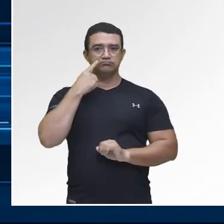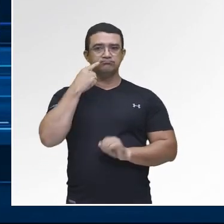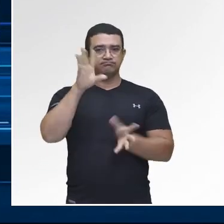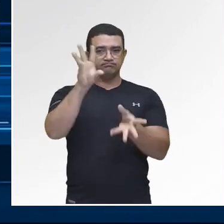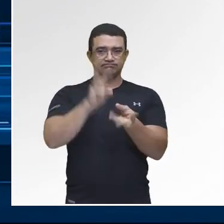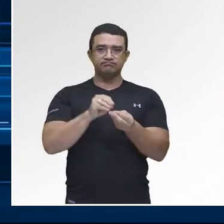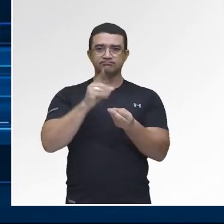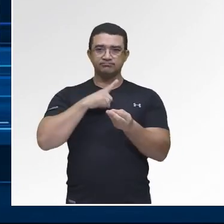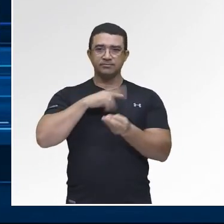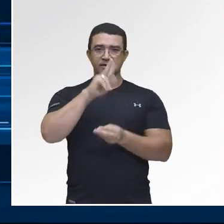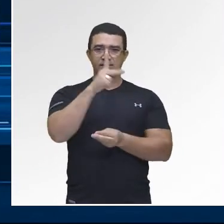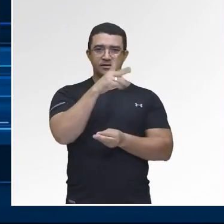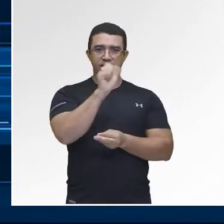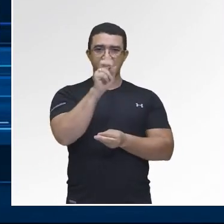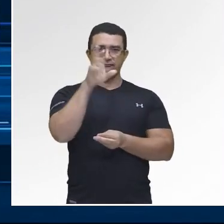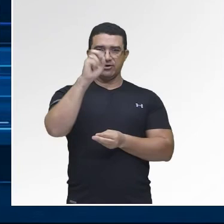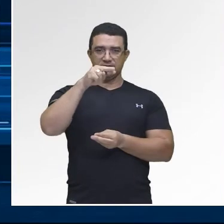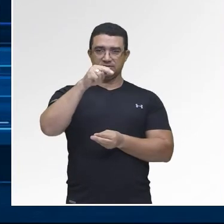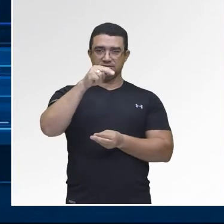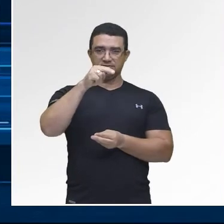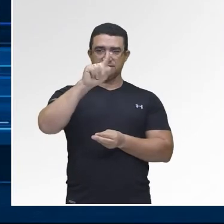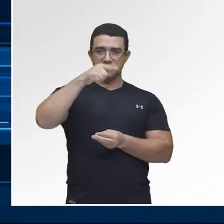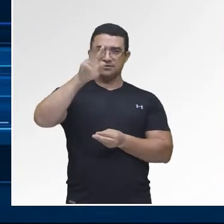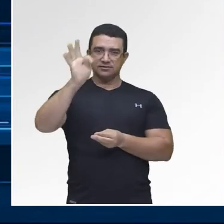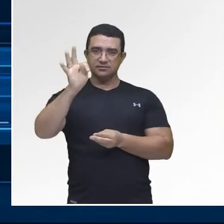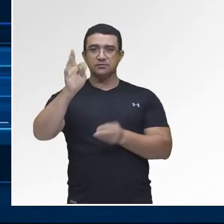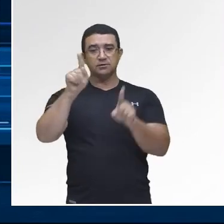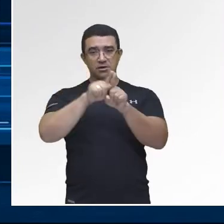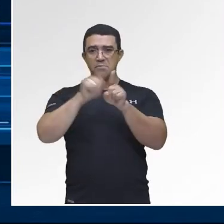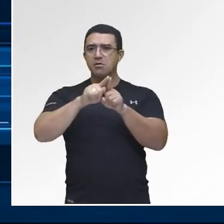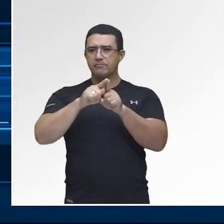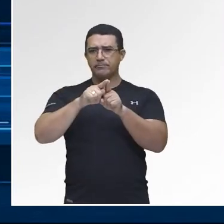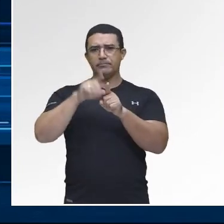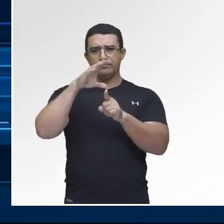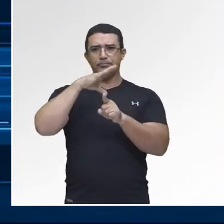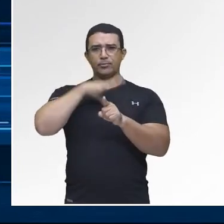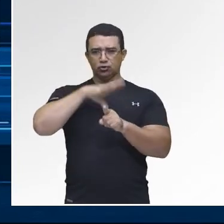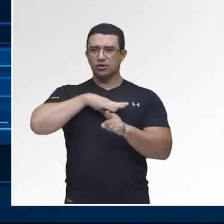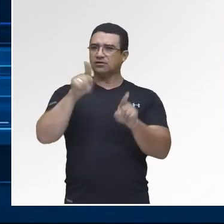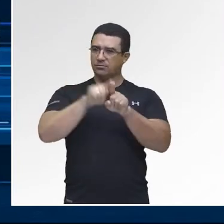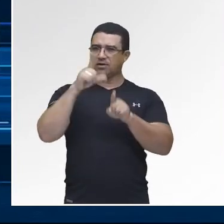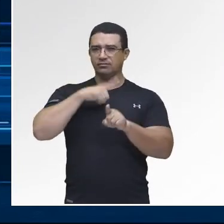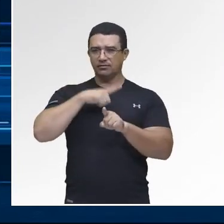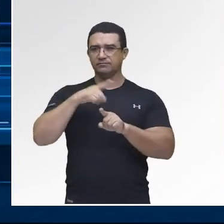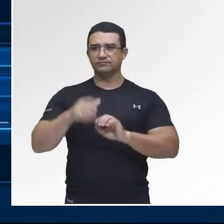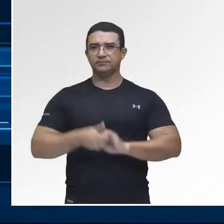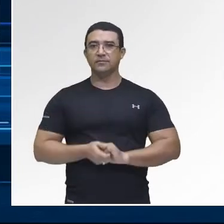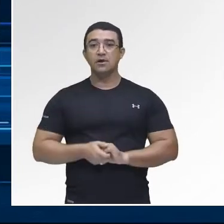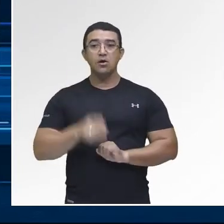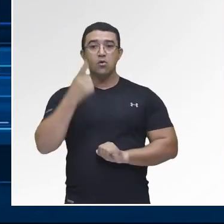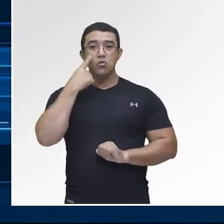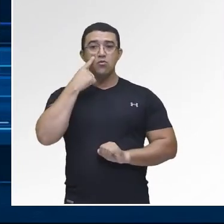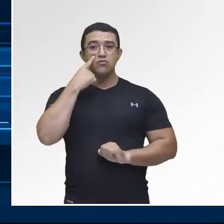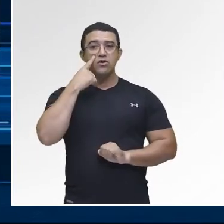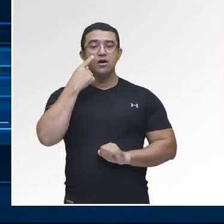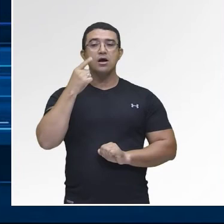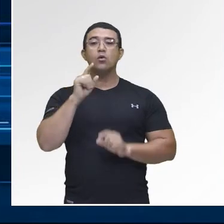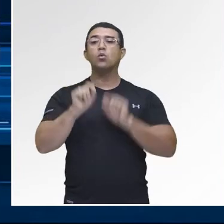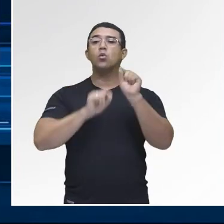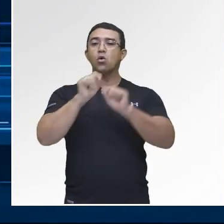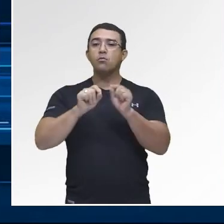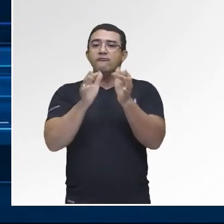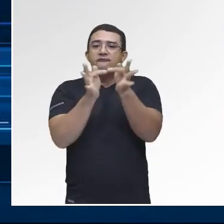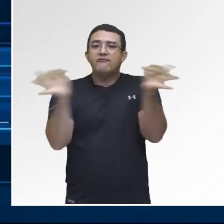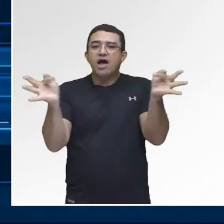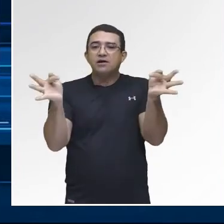do apóstrofo bem aqui. Nós temos isso também em língua portuguesa, tá certo? Vamos ver agora, gente, construindo algumas frases.